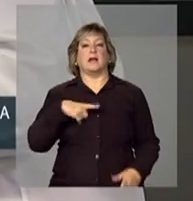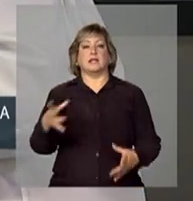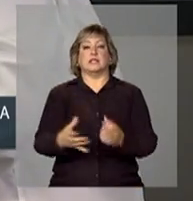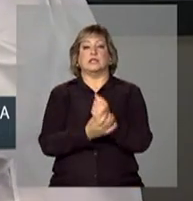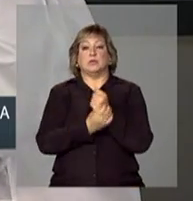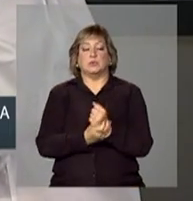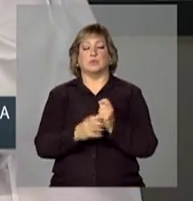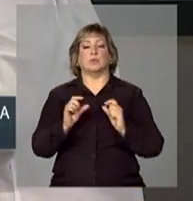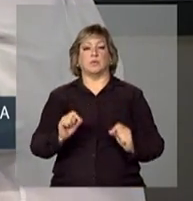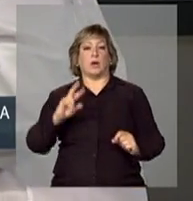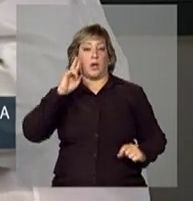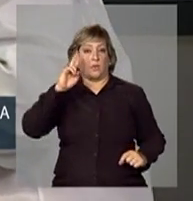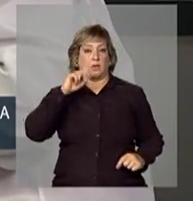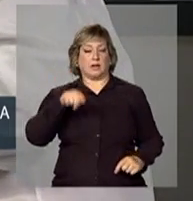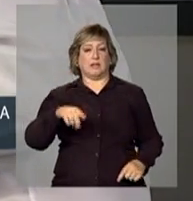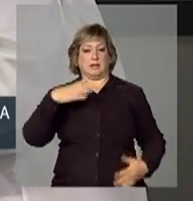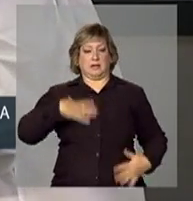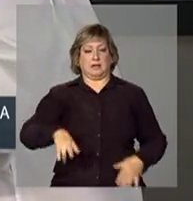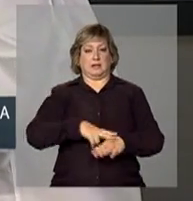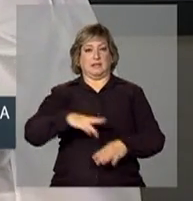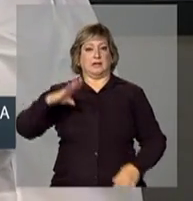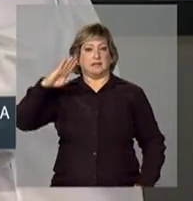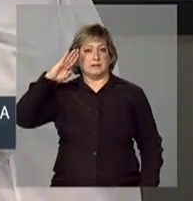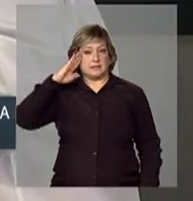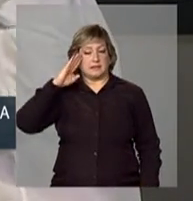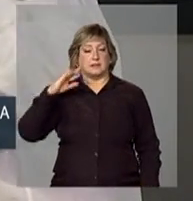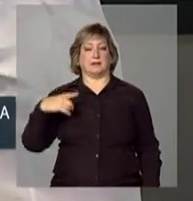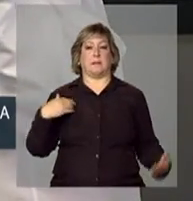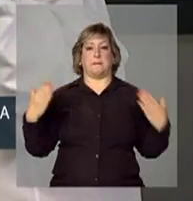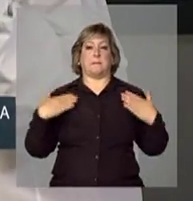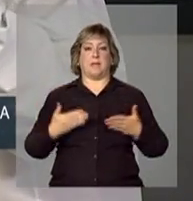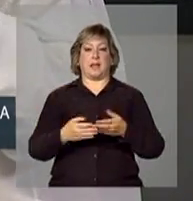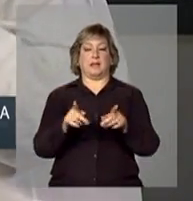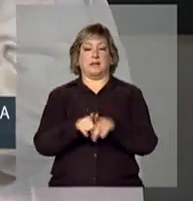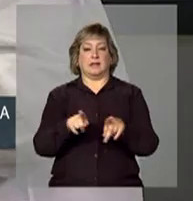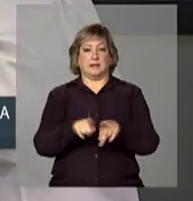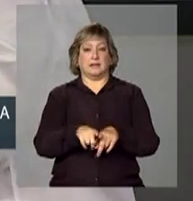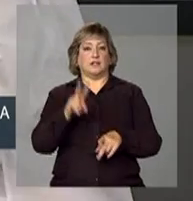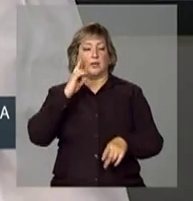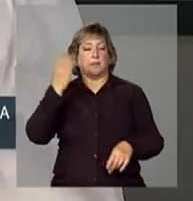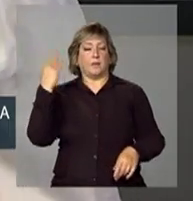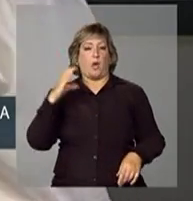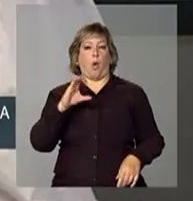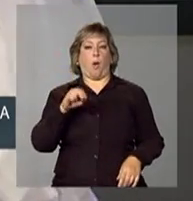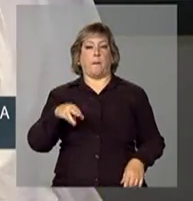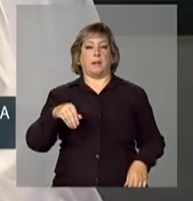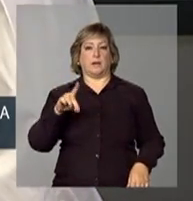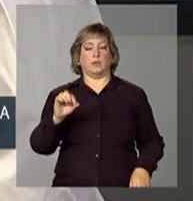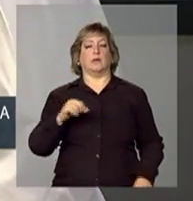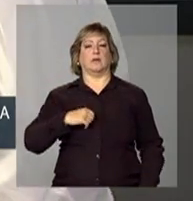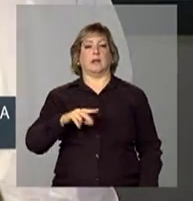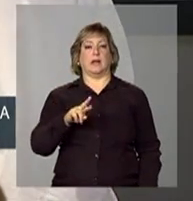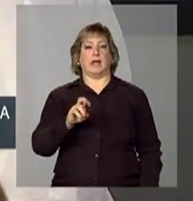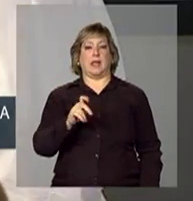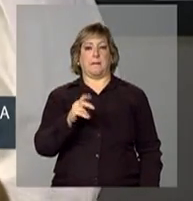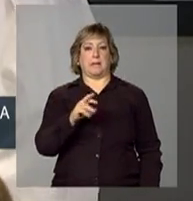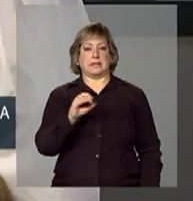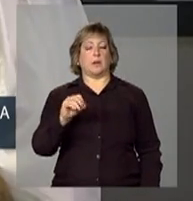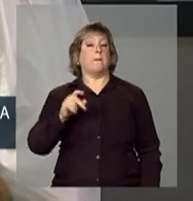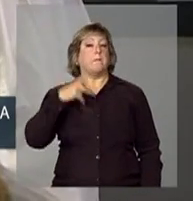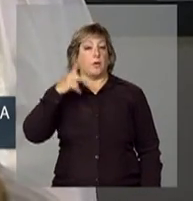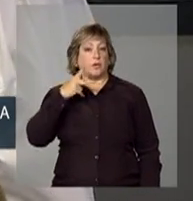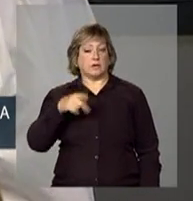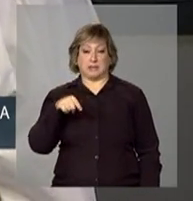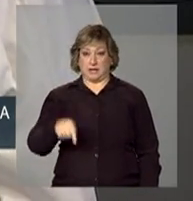Exército sobre a aeronáutica e sobre a Marinha no comando da repressão política. O COD, o Centro